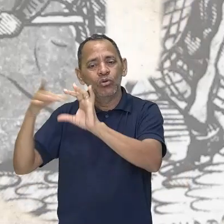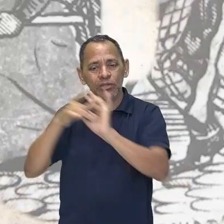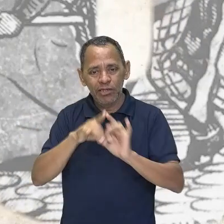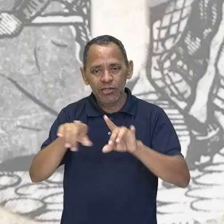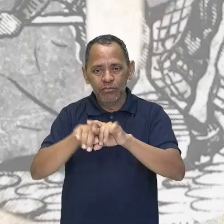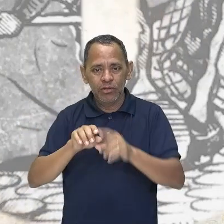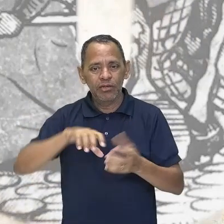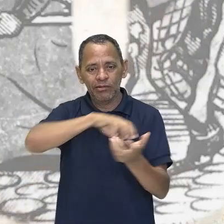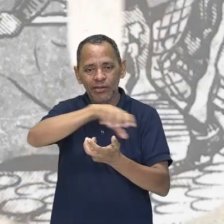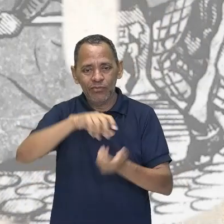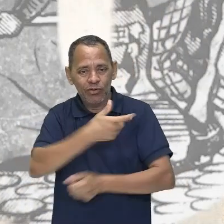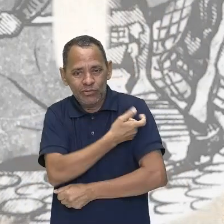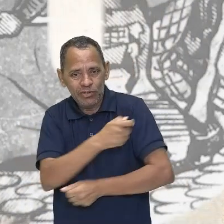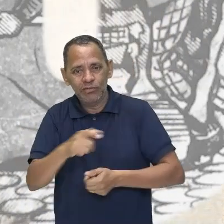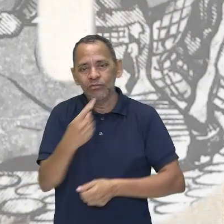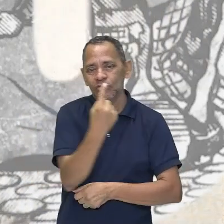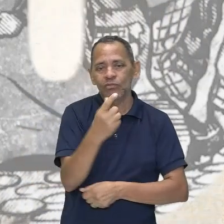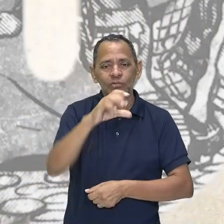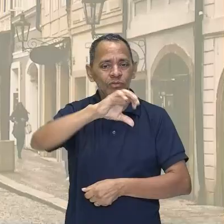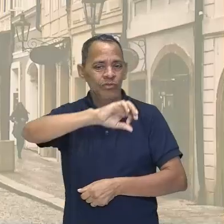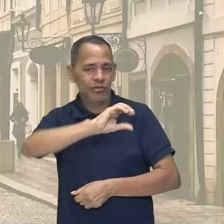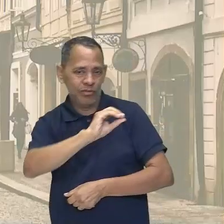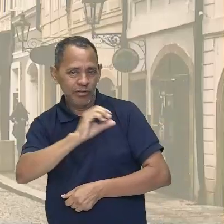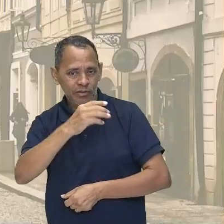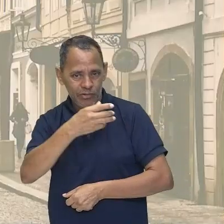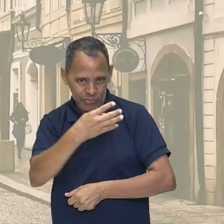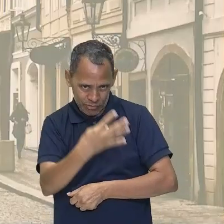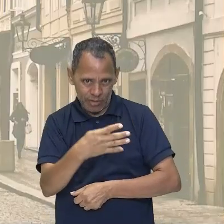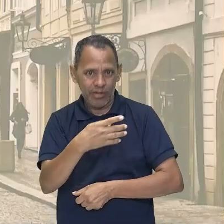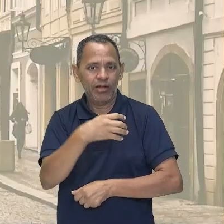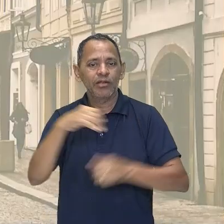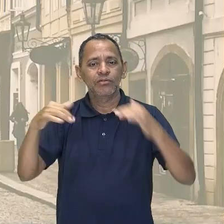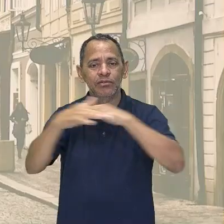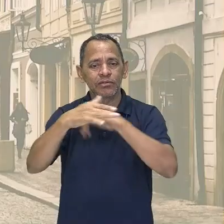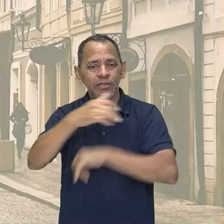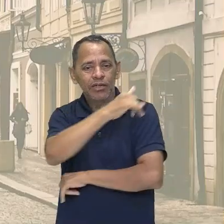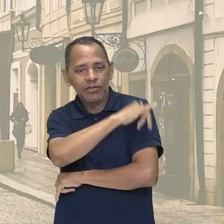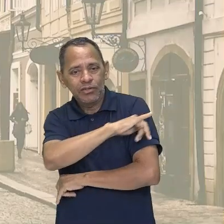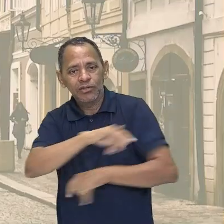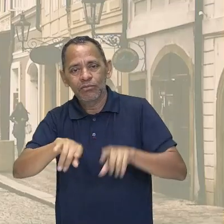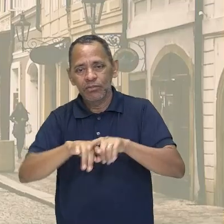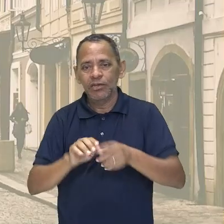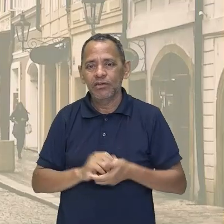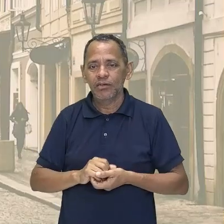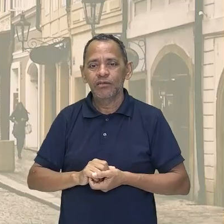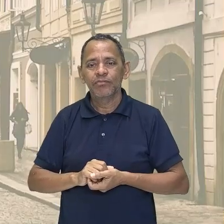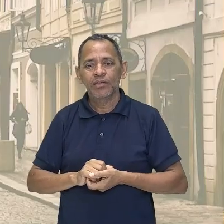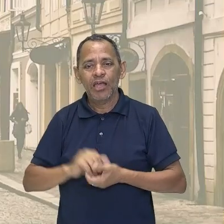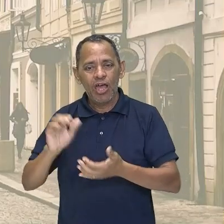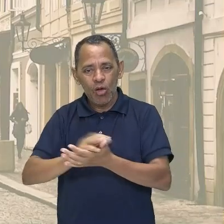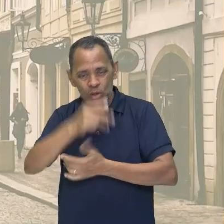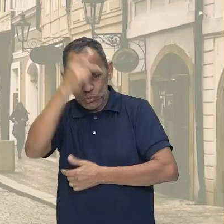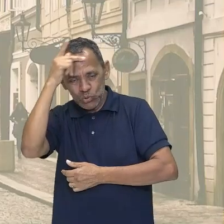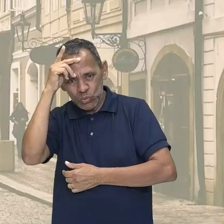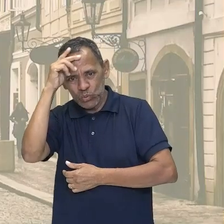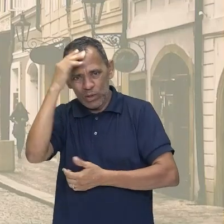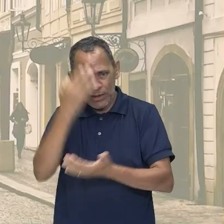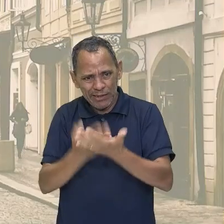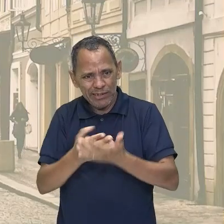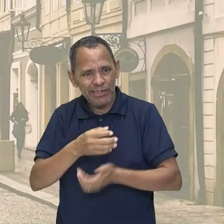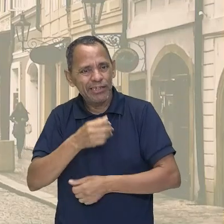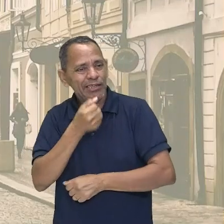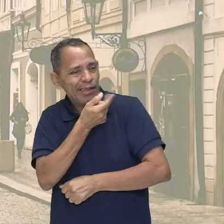em 1904, que aconteceu no Rio de Janeiro. Para alguns, vocês podem achar engraçado ter uma revolta por conta